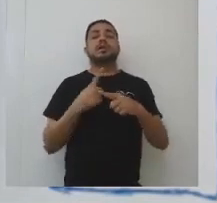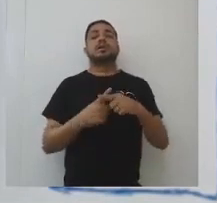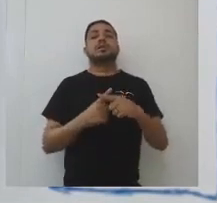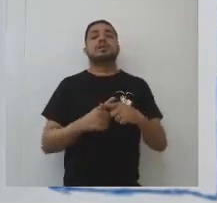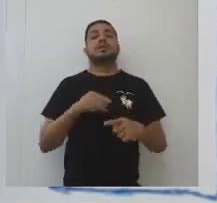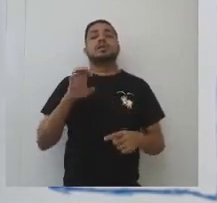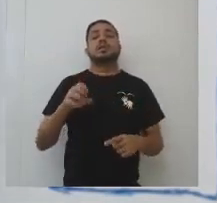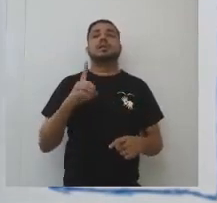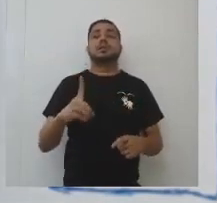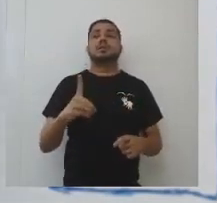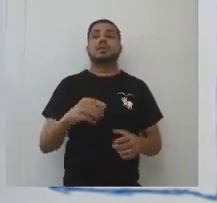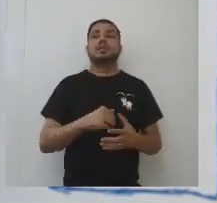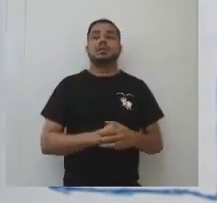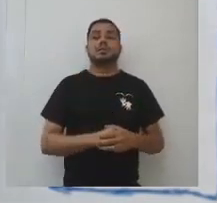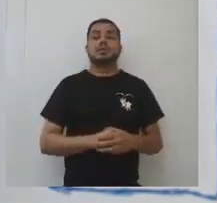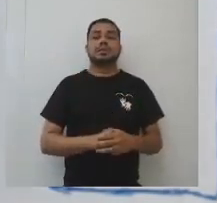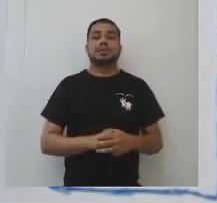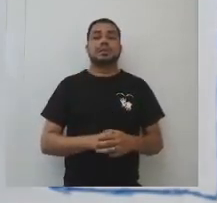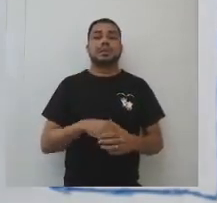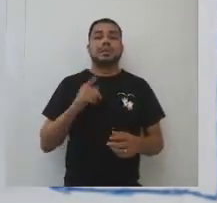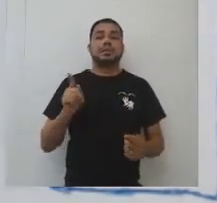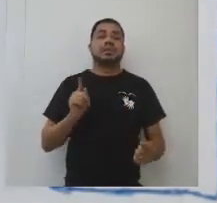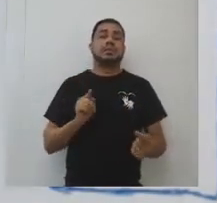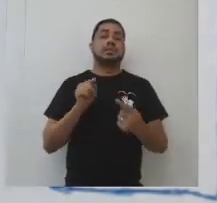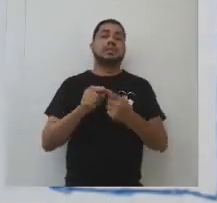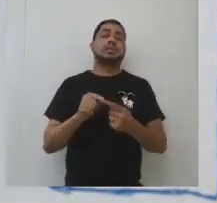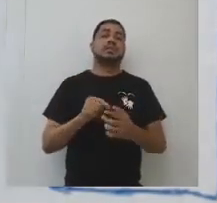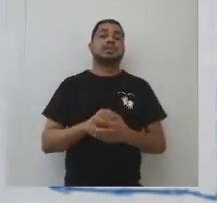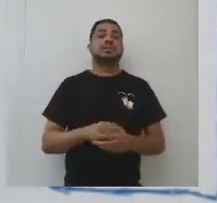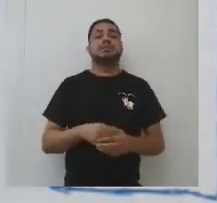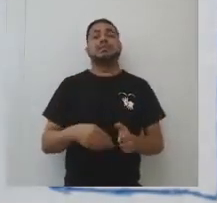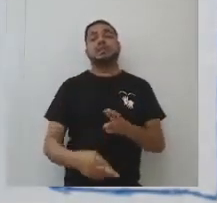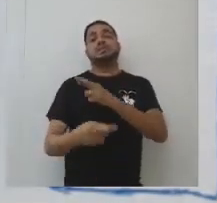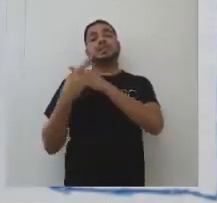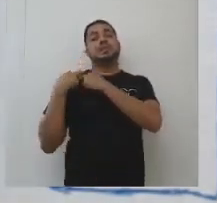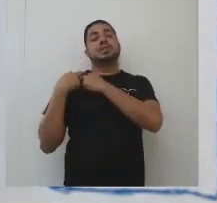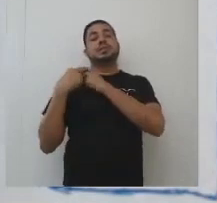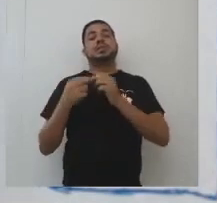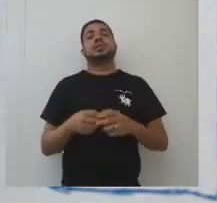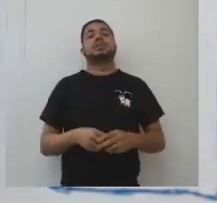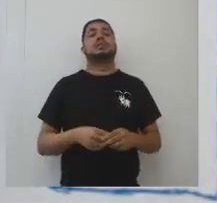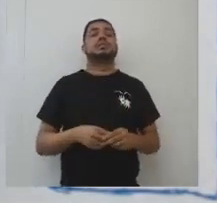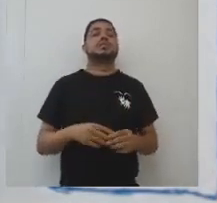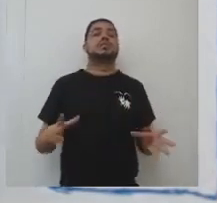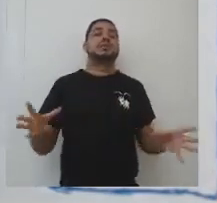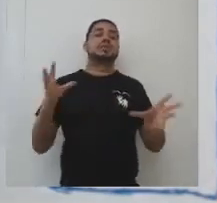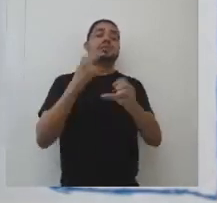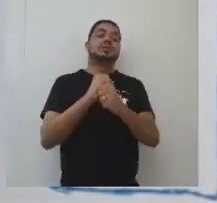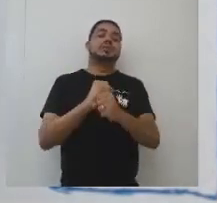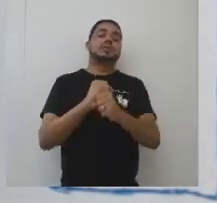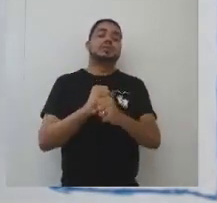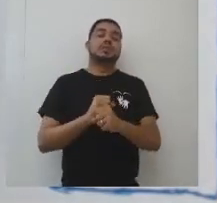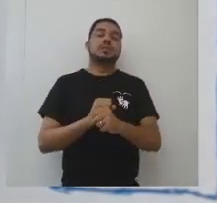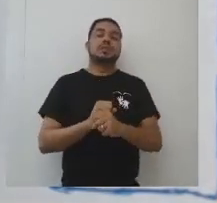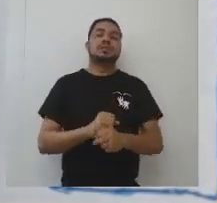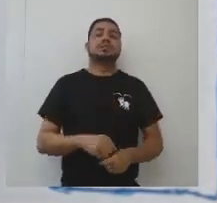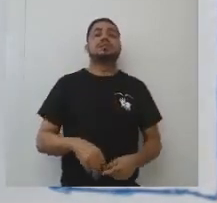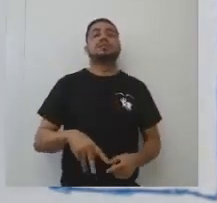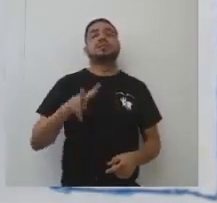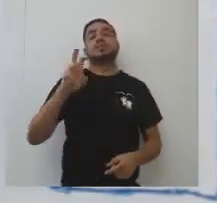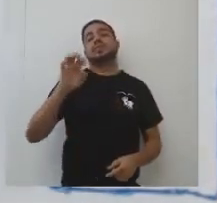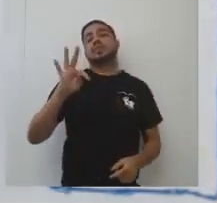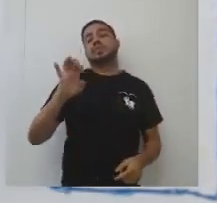mais EB. Essa indicação representa, meu amor, uma soma de